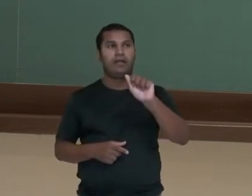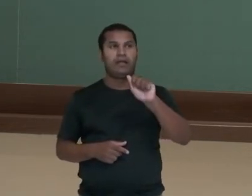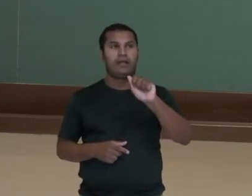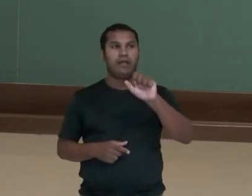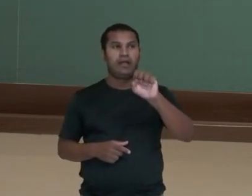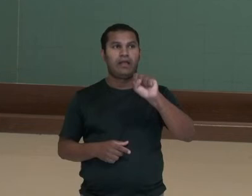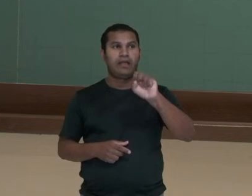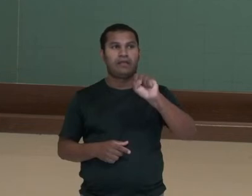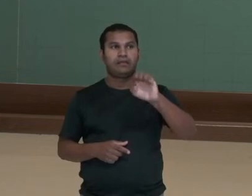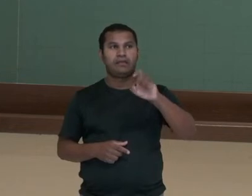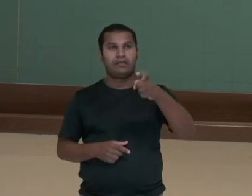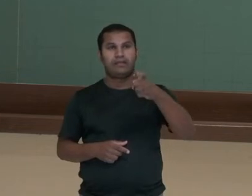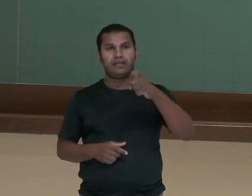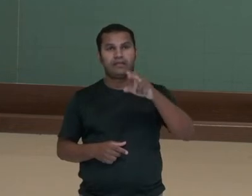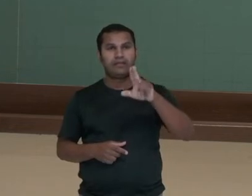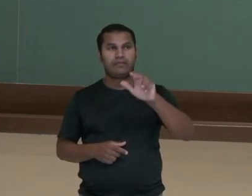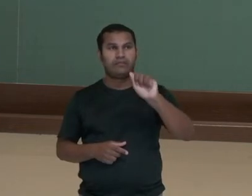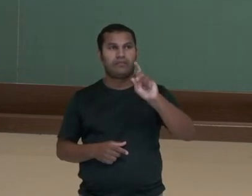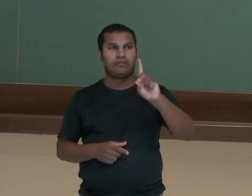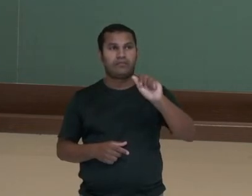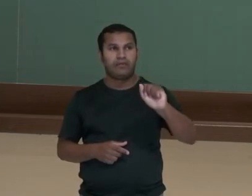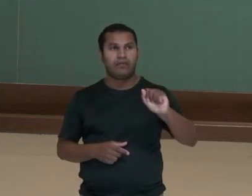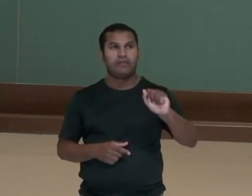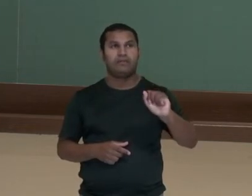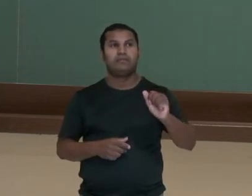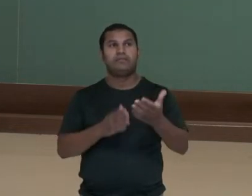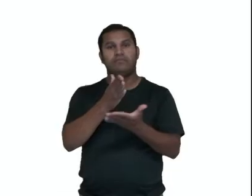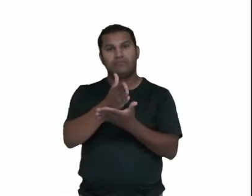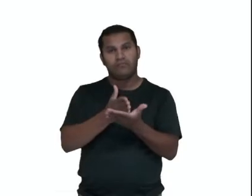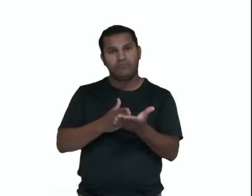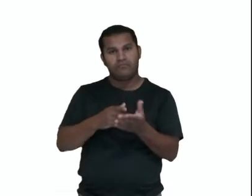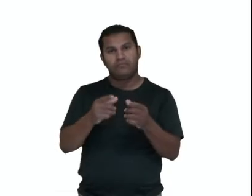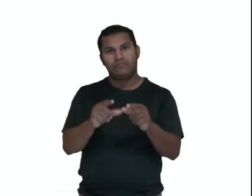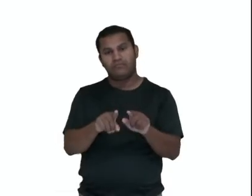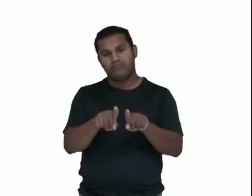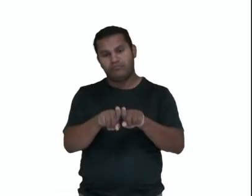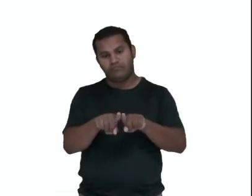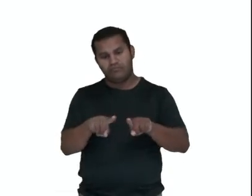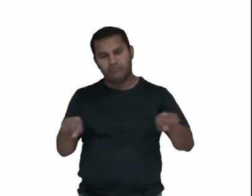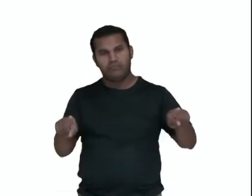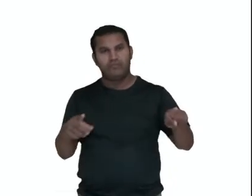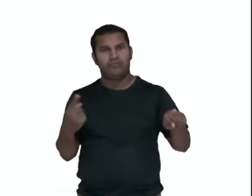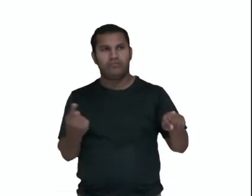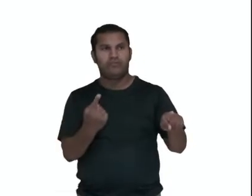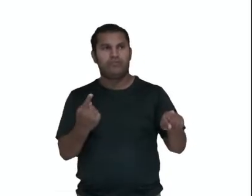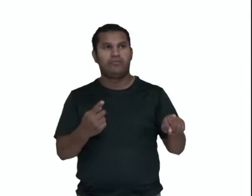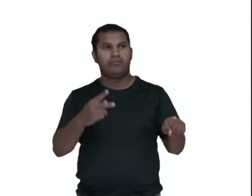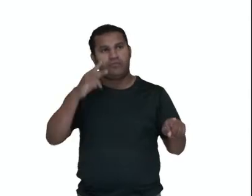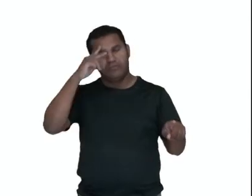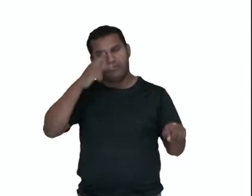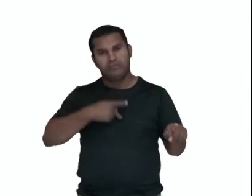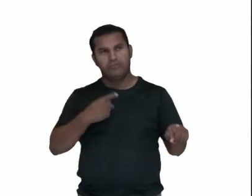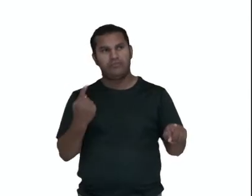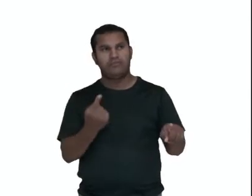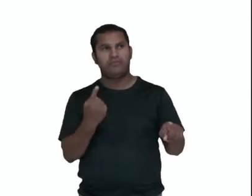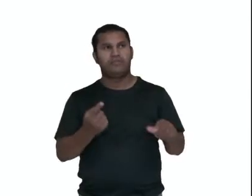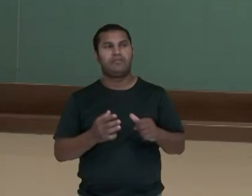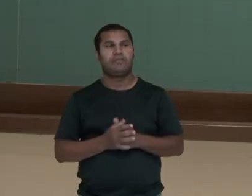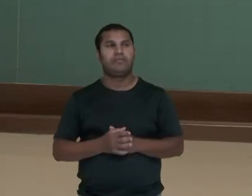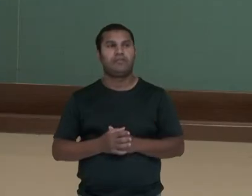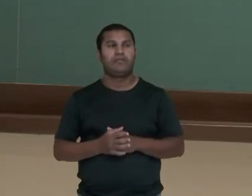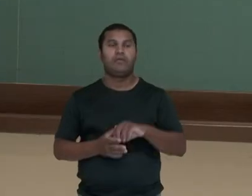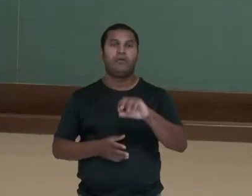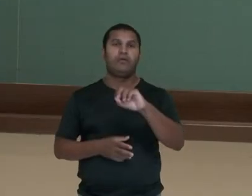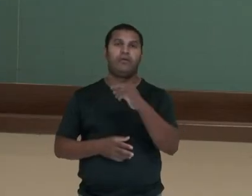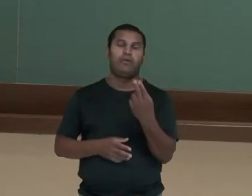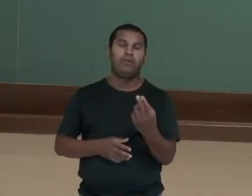A assexuada por fissão, quando ela se divide, por multiplicação. Existem seres que conseguem fragmentação, ou